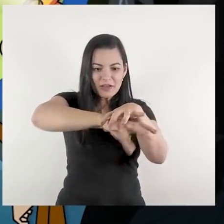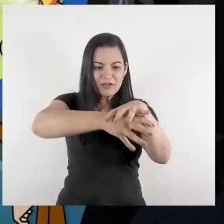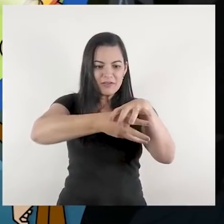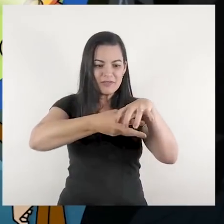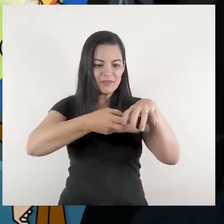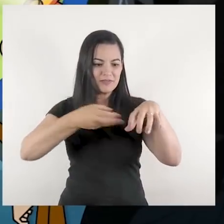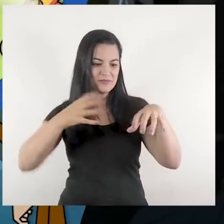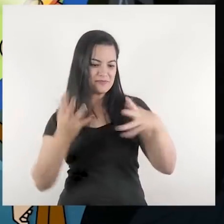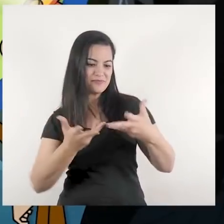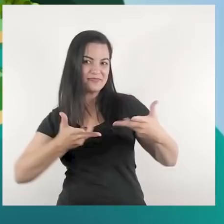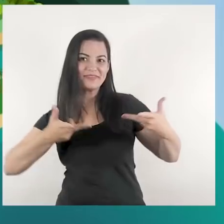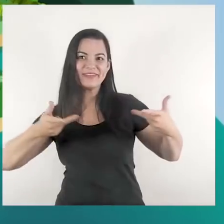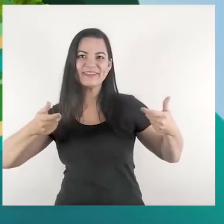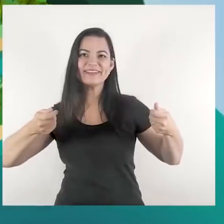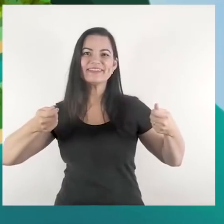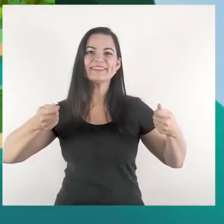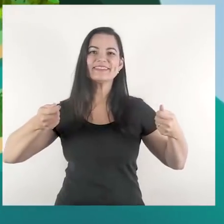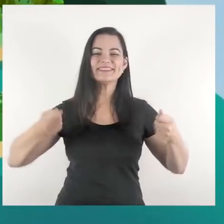maravilhosa.